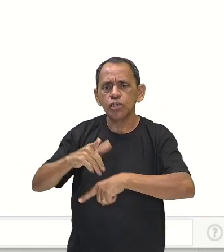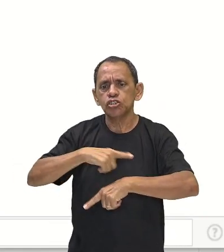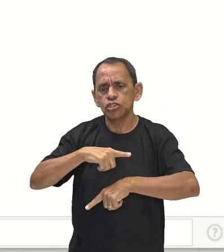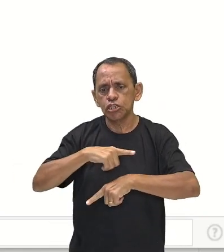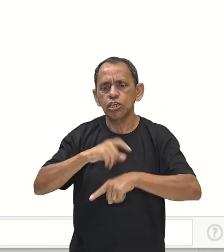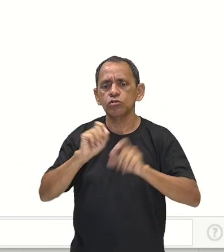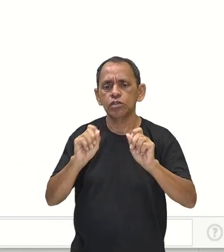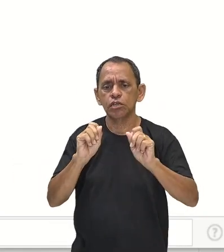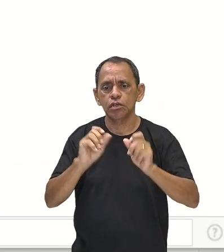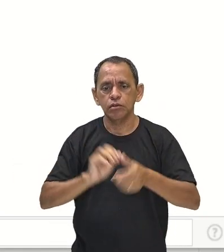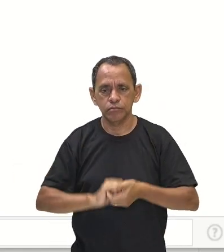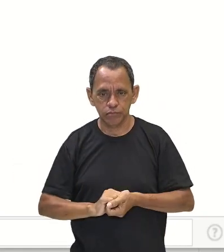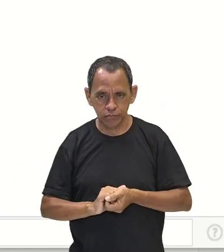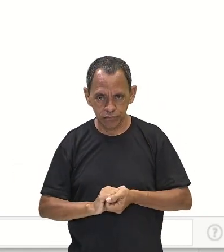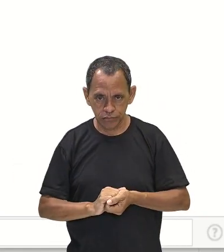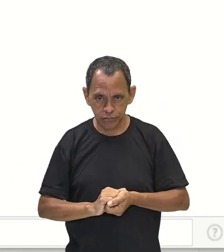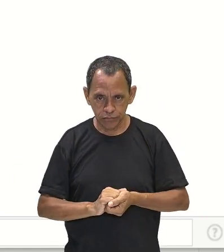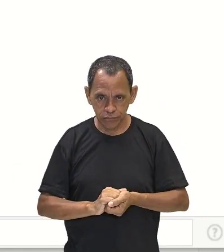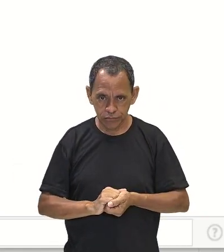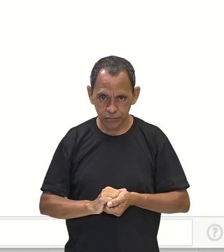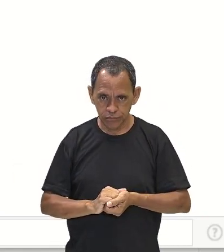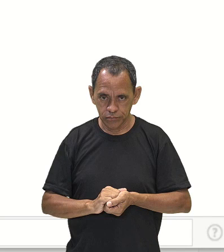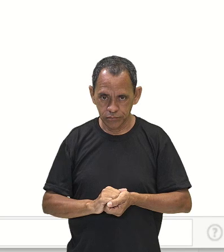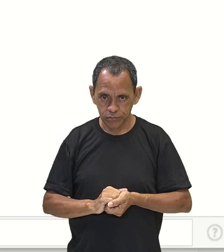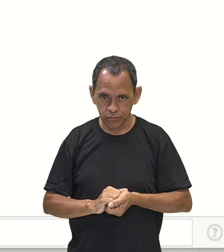dele são